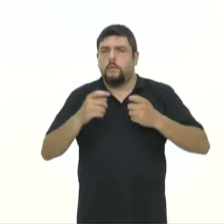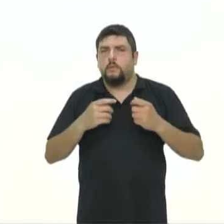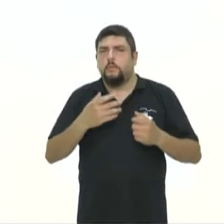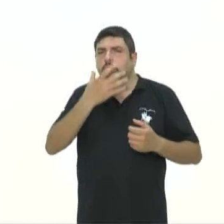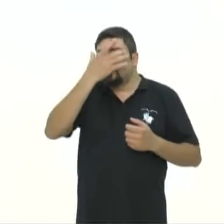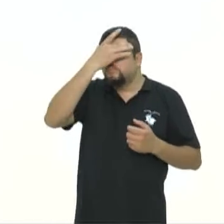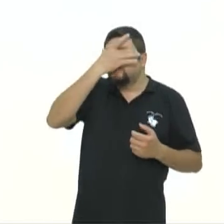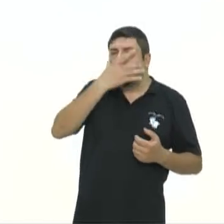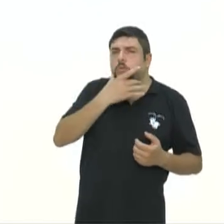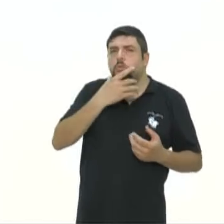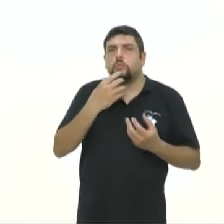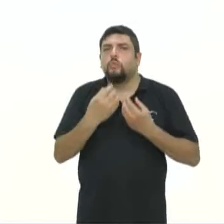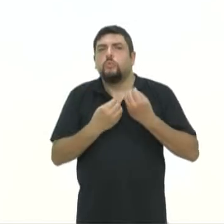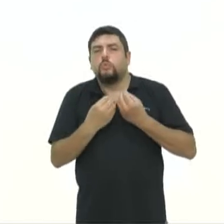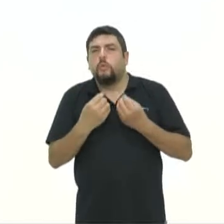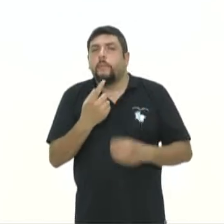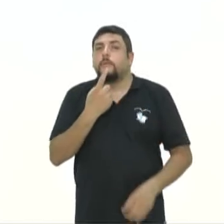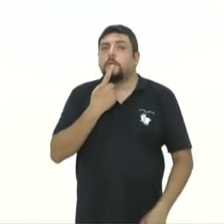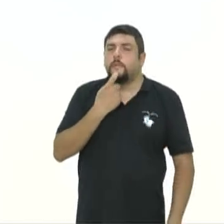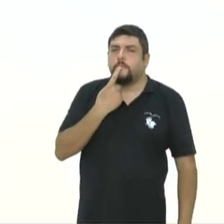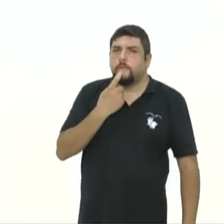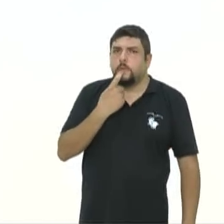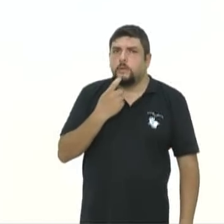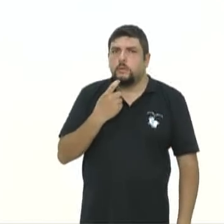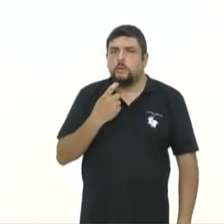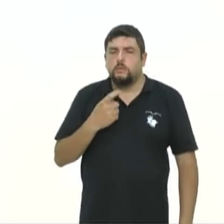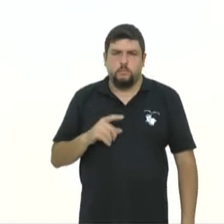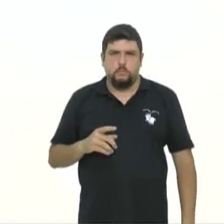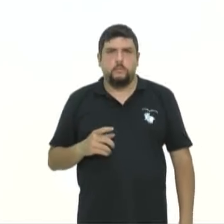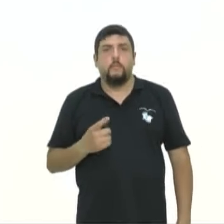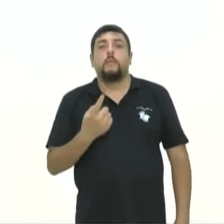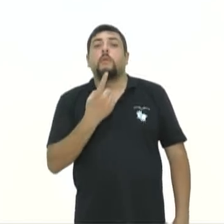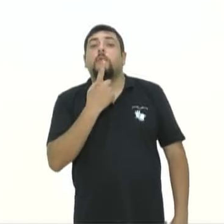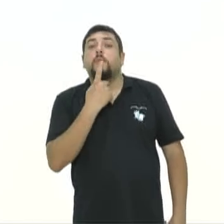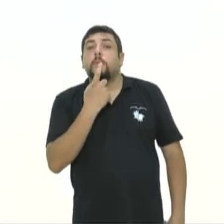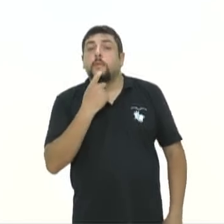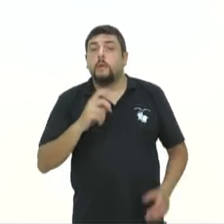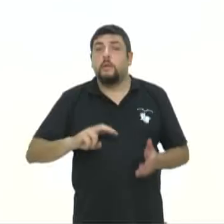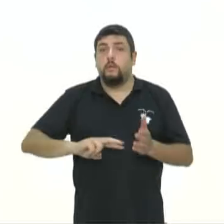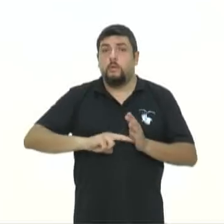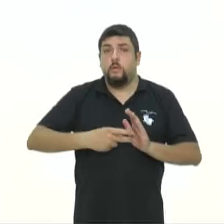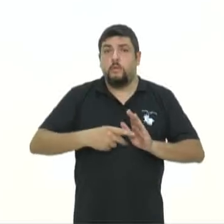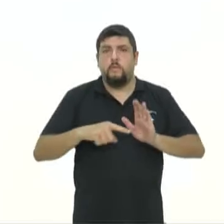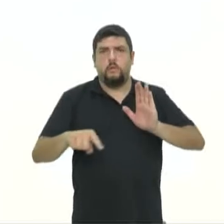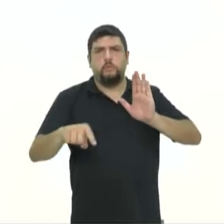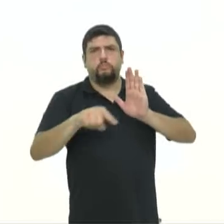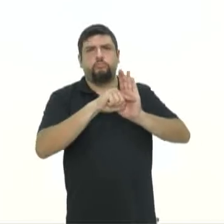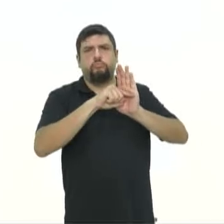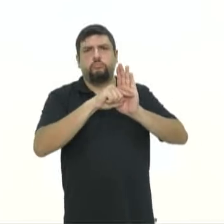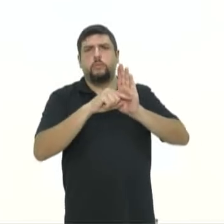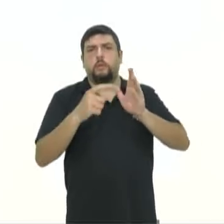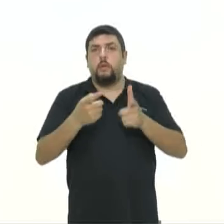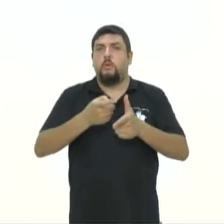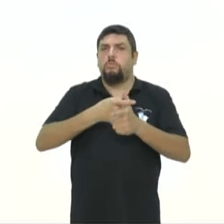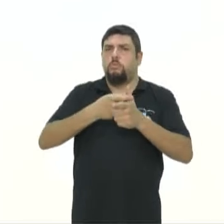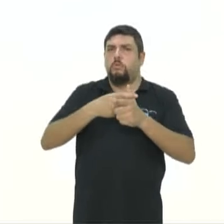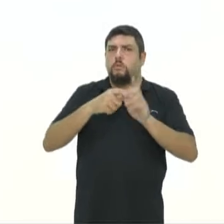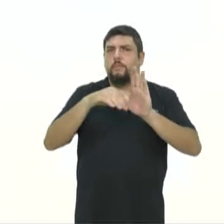personagens está avermelhado. Né? Estar no vermelho é uma expressão utilizada para indicar que as pessoas têm muitas